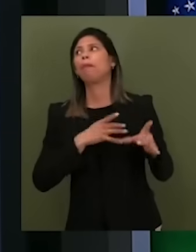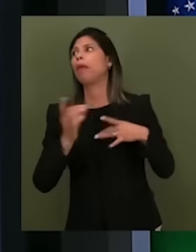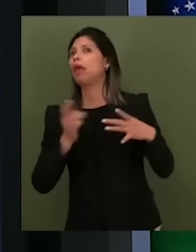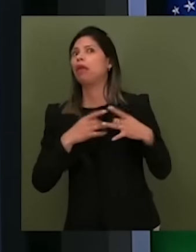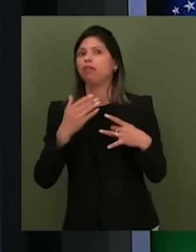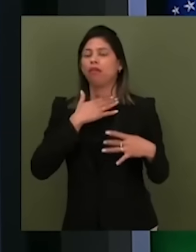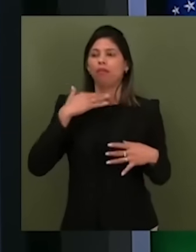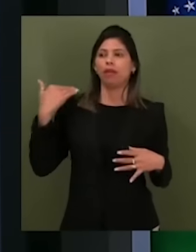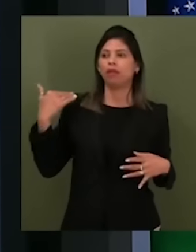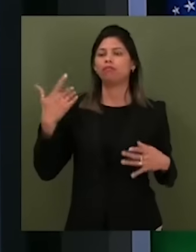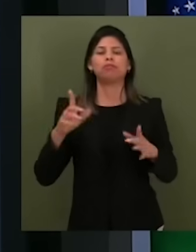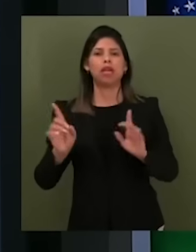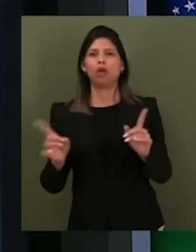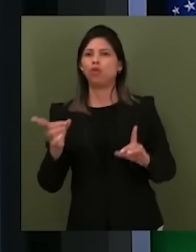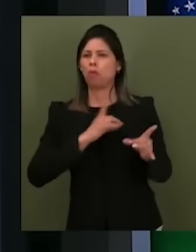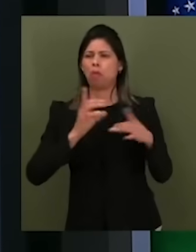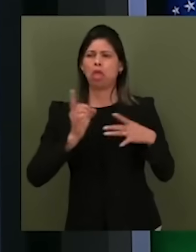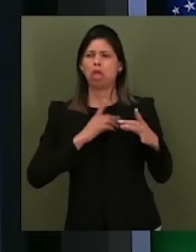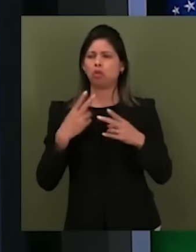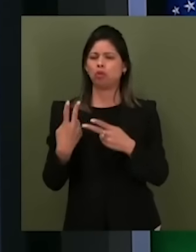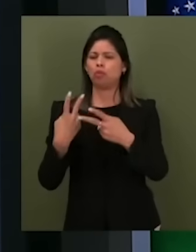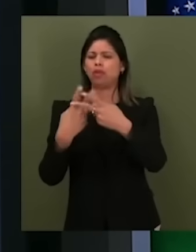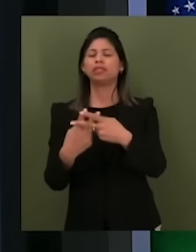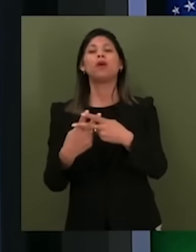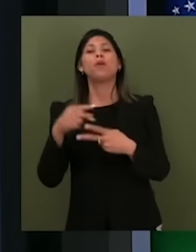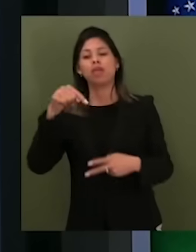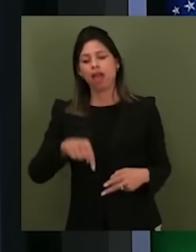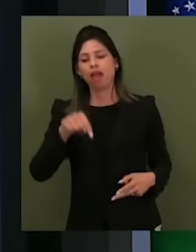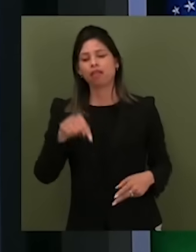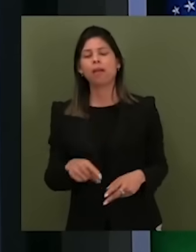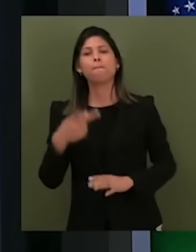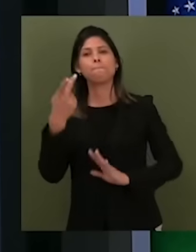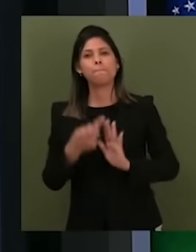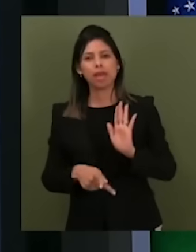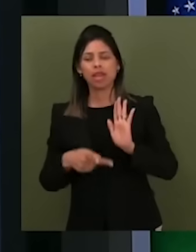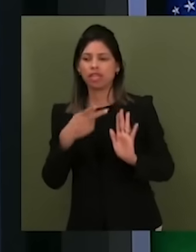não teme prisão e que certamente, como presidente dessa casa, ancorado